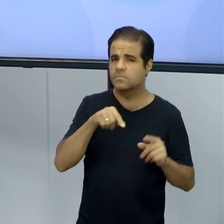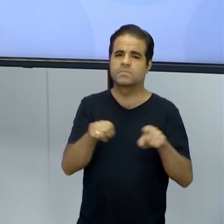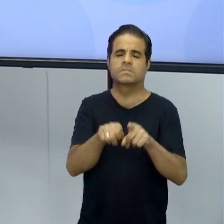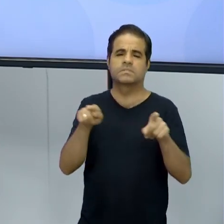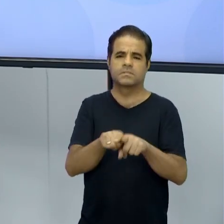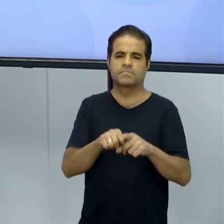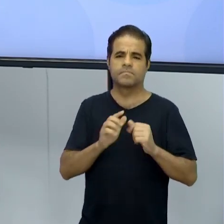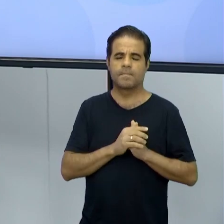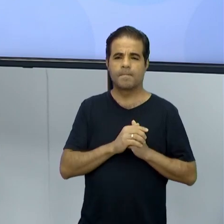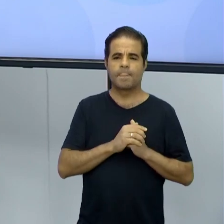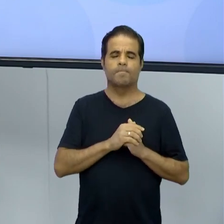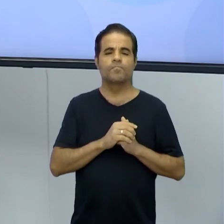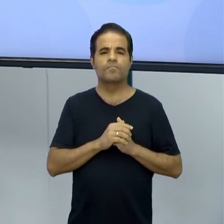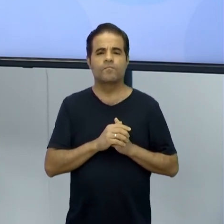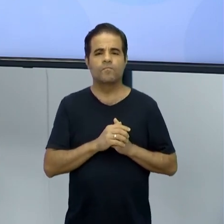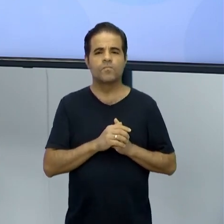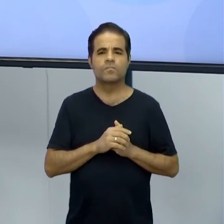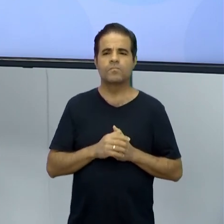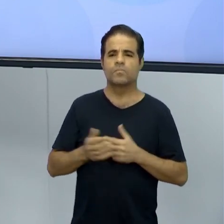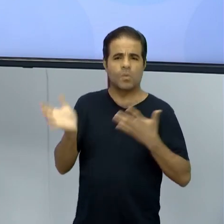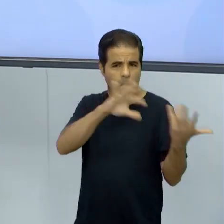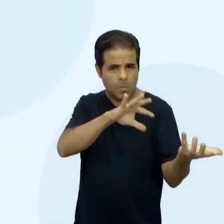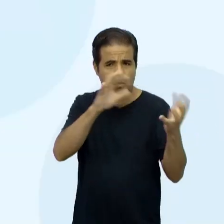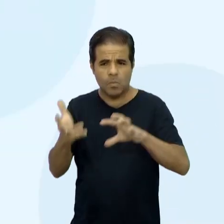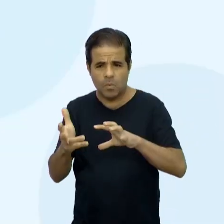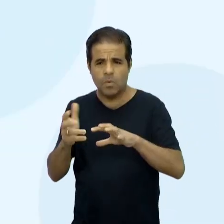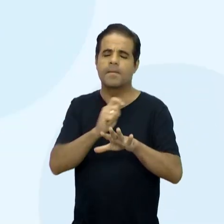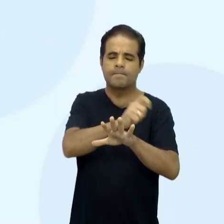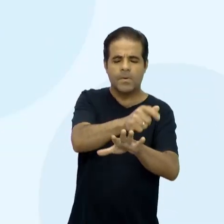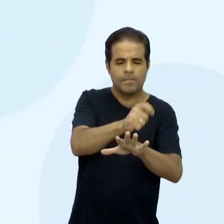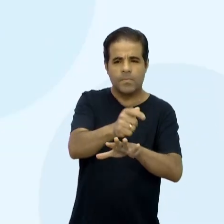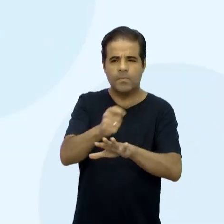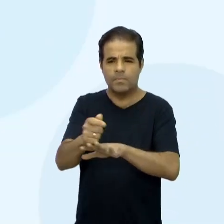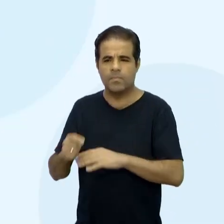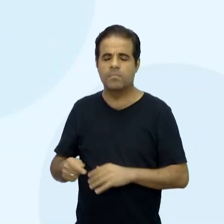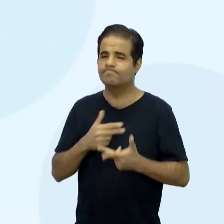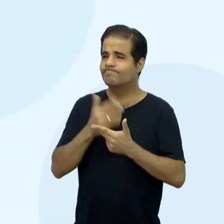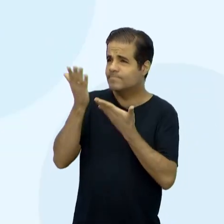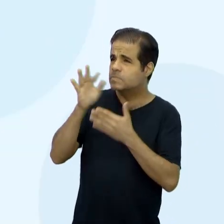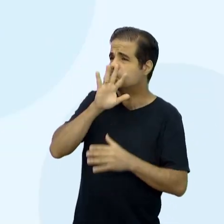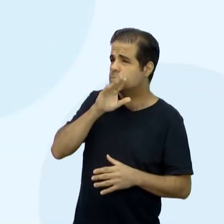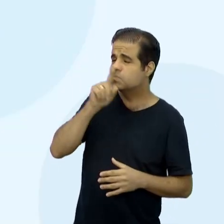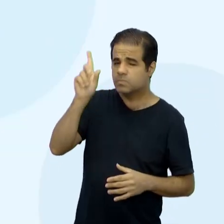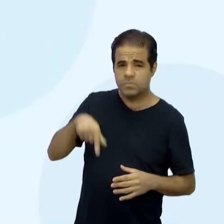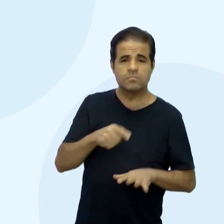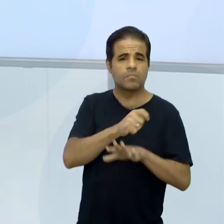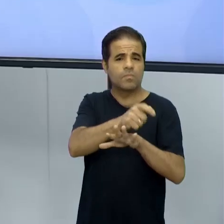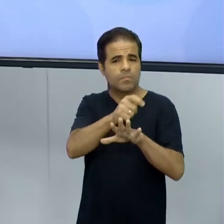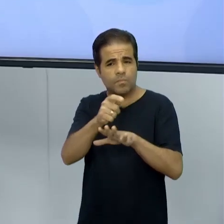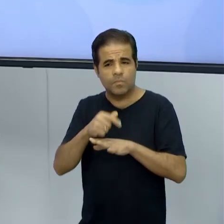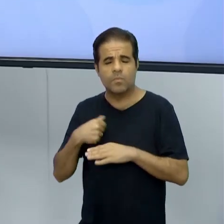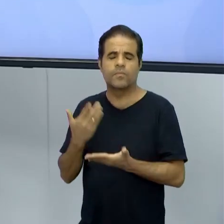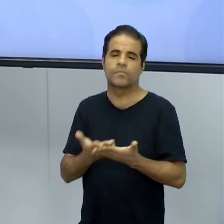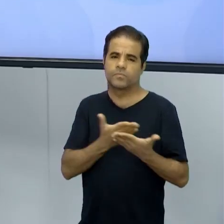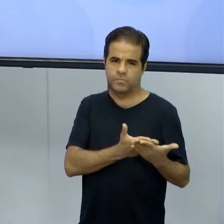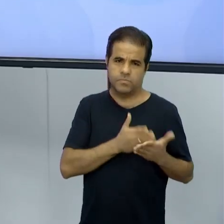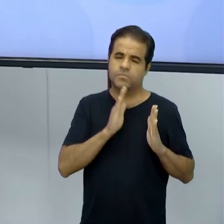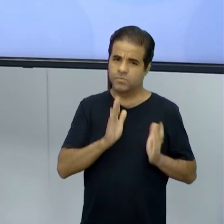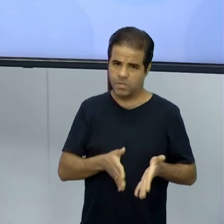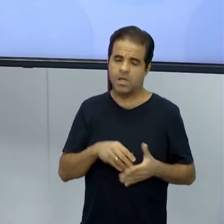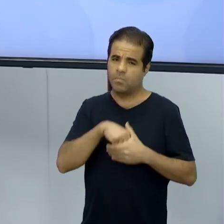Certo? Inclusive, este fenômeno horroroso que são as fake news. Fake news, a gente estuda, já